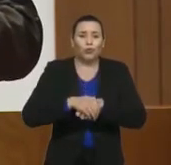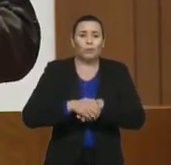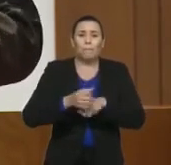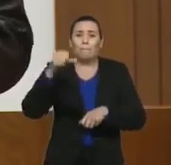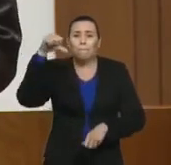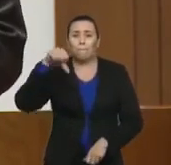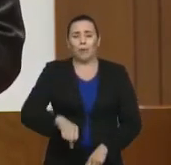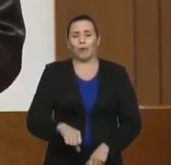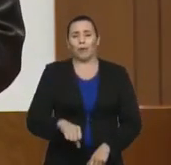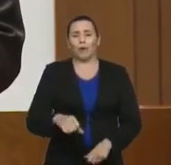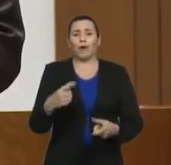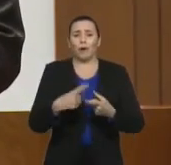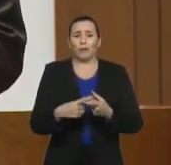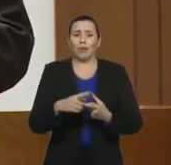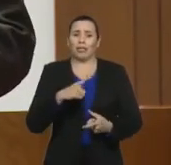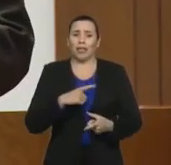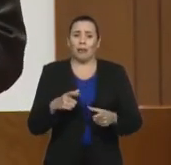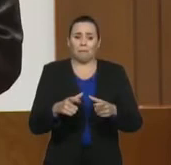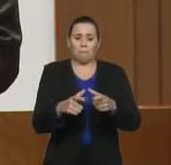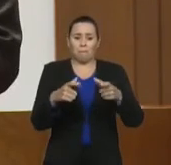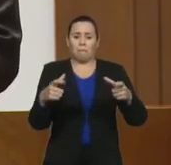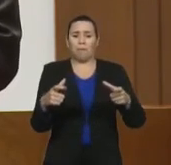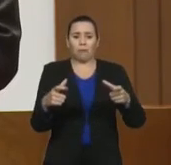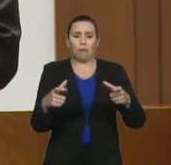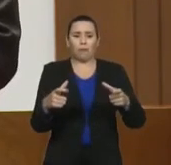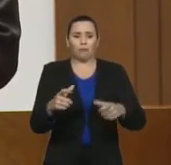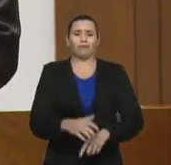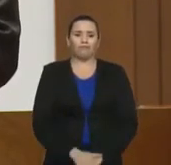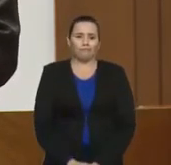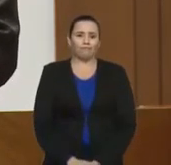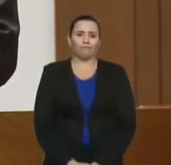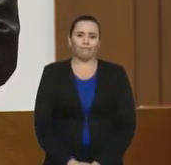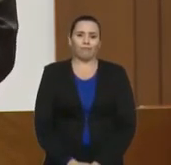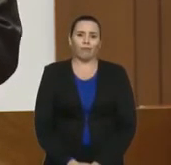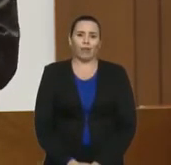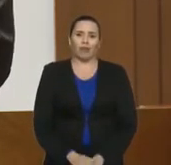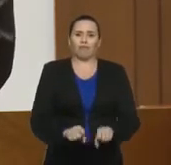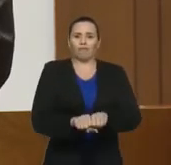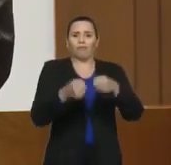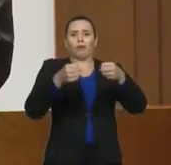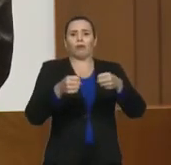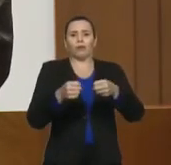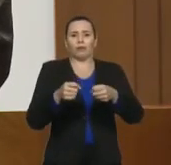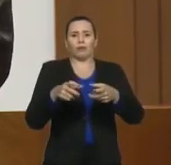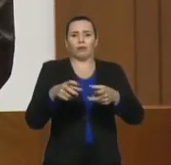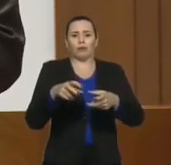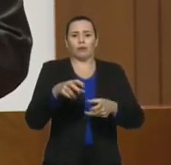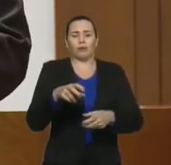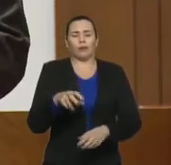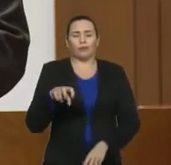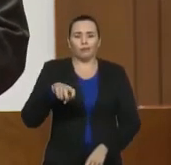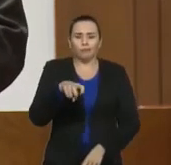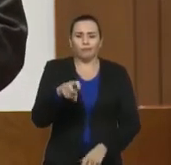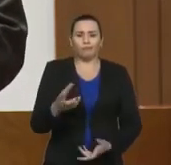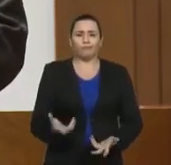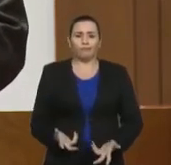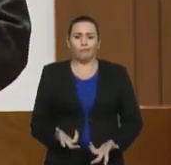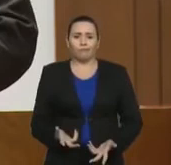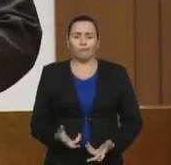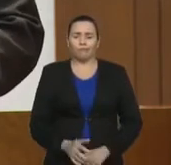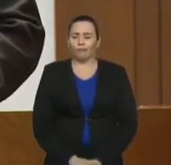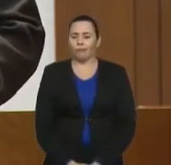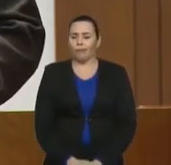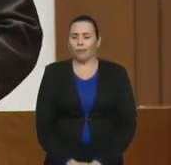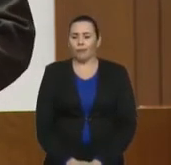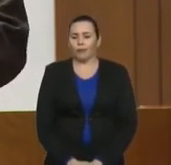buracos panela, sabe? Que até caminhonete está estourando pneu. E aí, o que a gente pede aqui? Que o governo faça isso. Nós entendemos